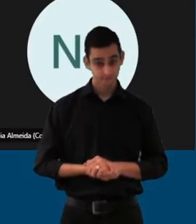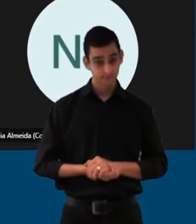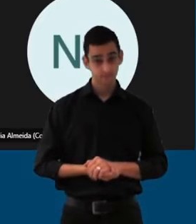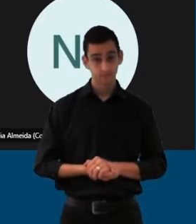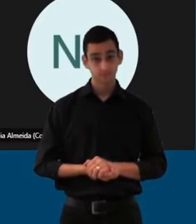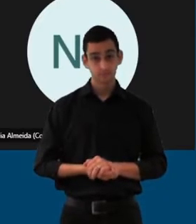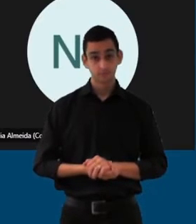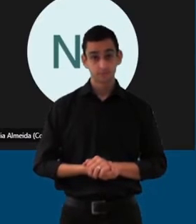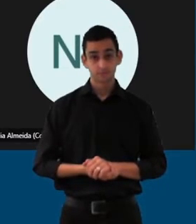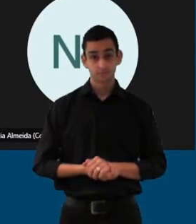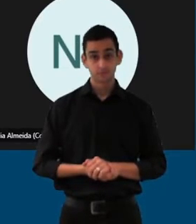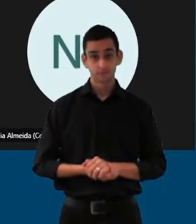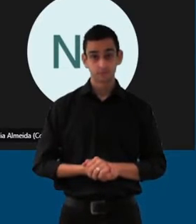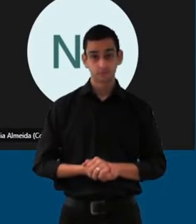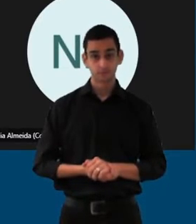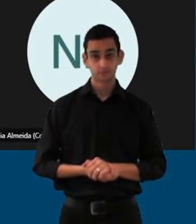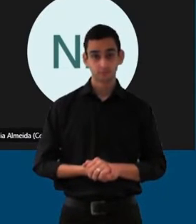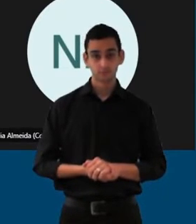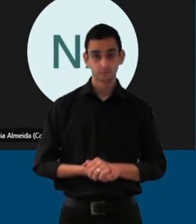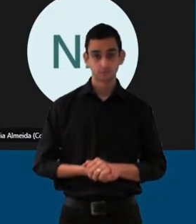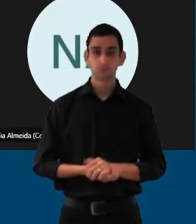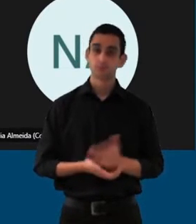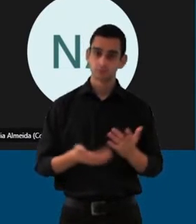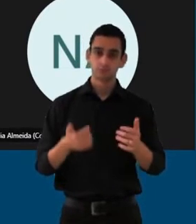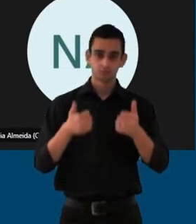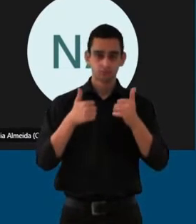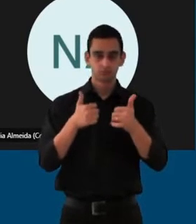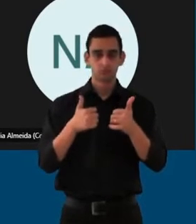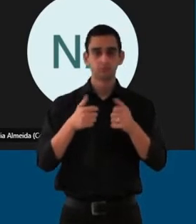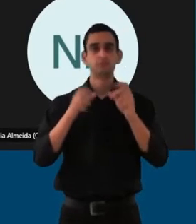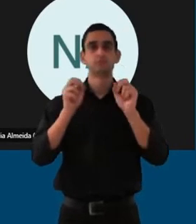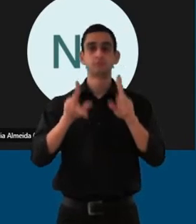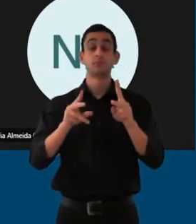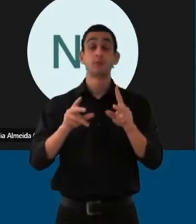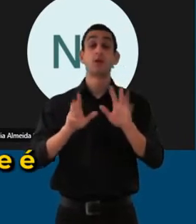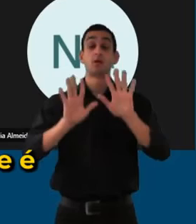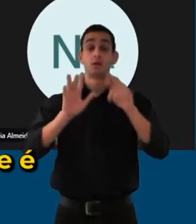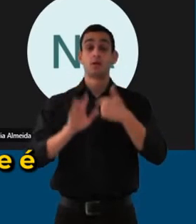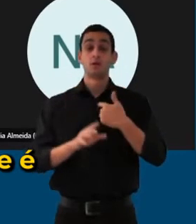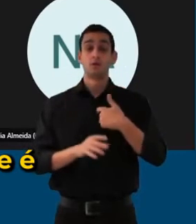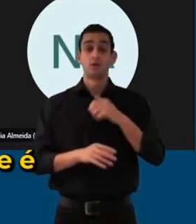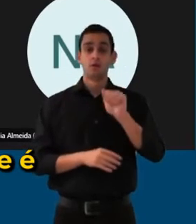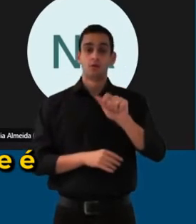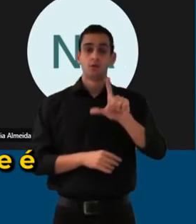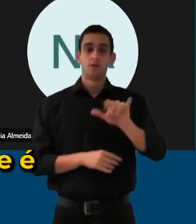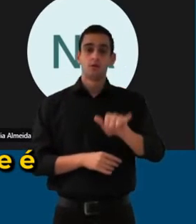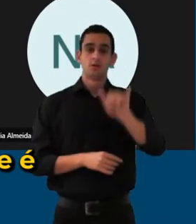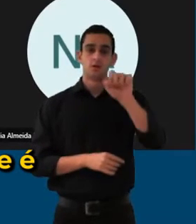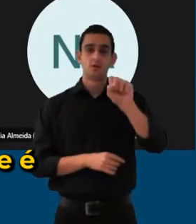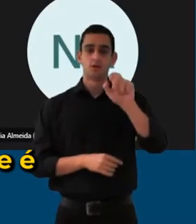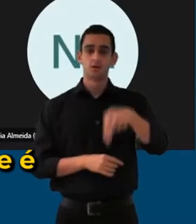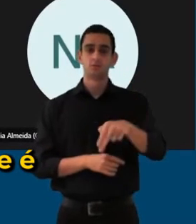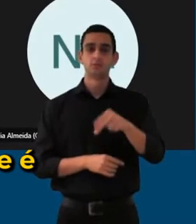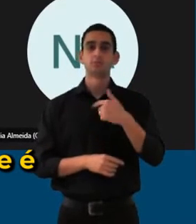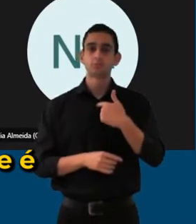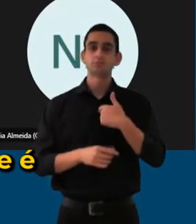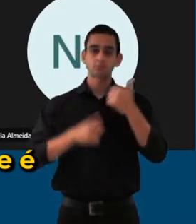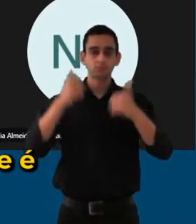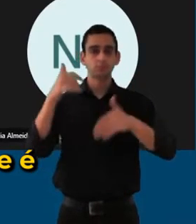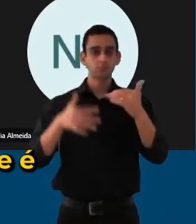Eu quero só reiterar uma ponderação aí, confirmando tudo que a doutora falou,